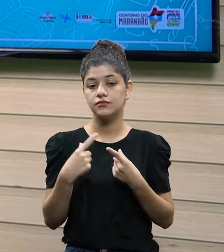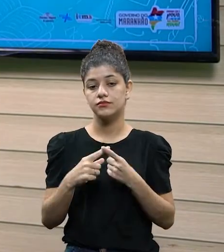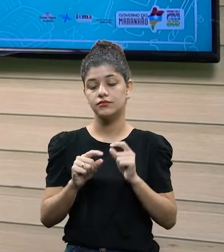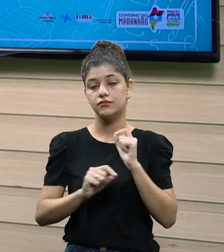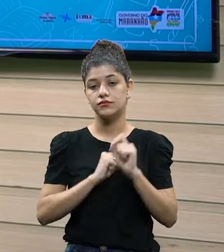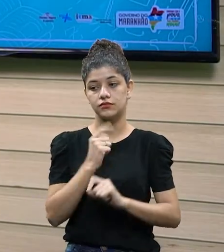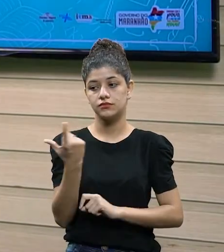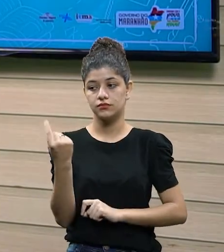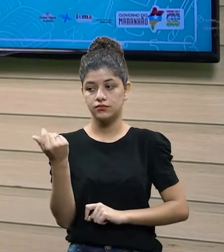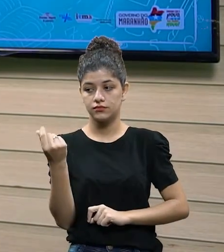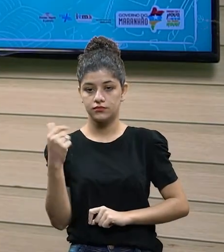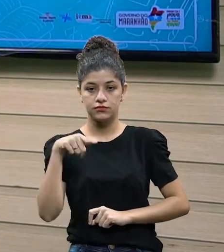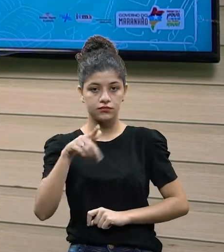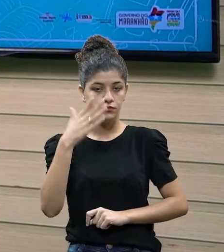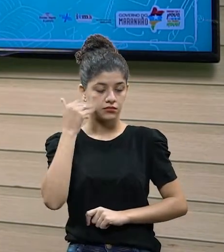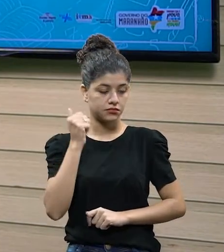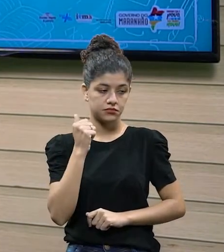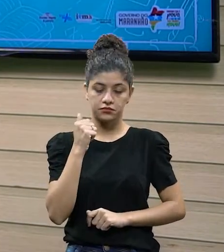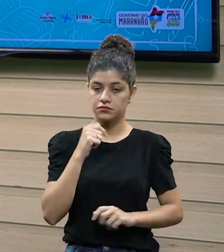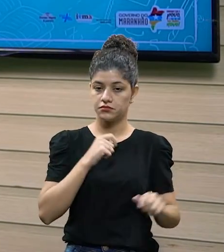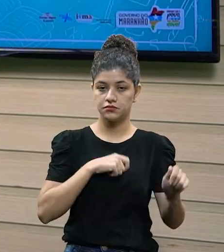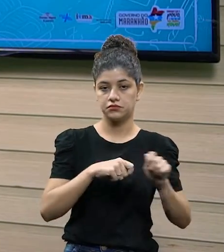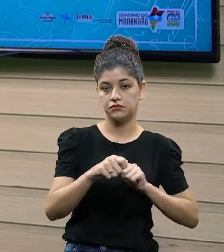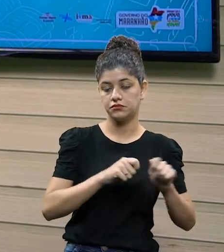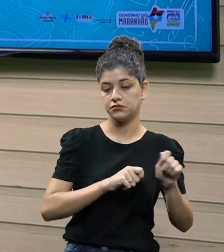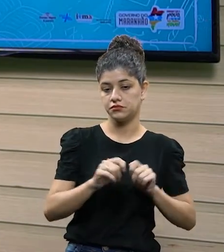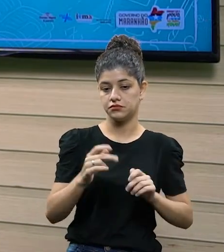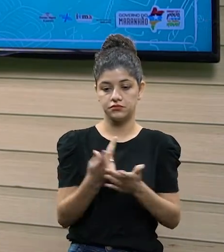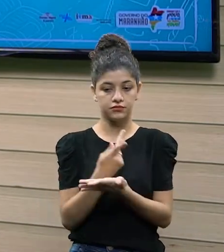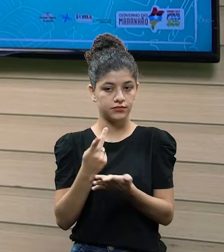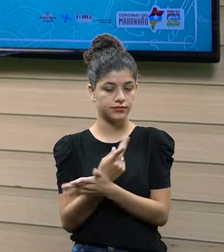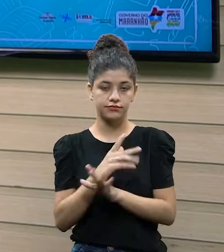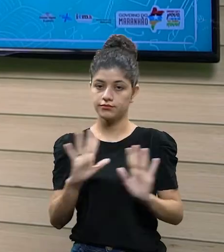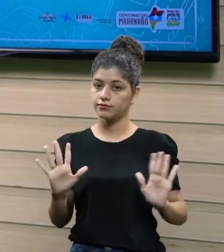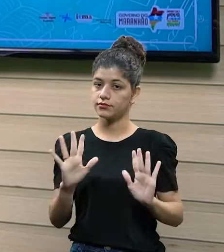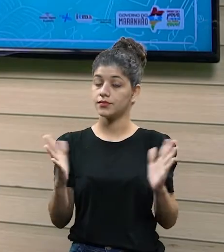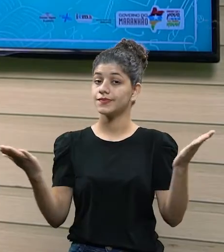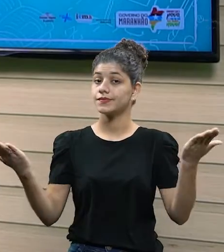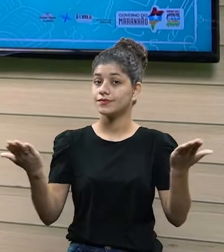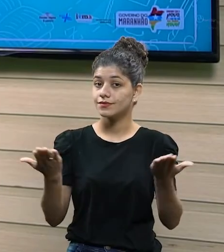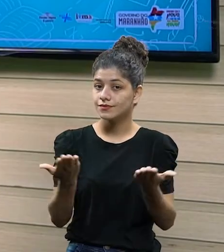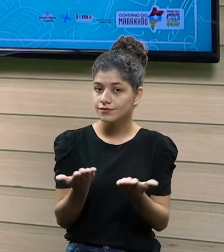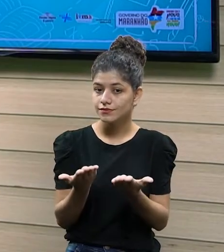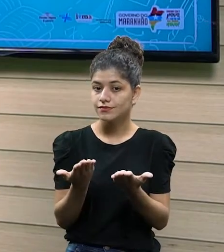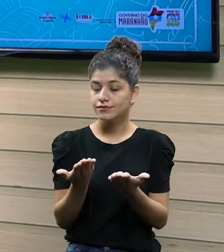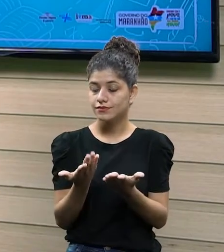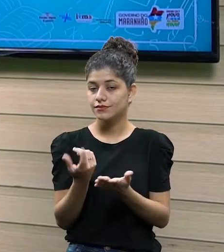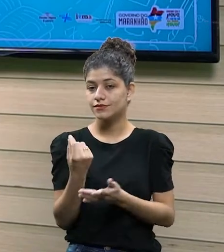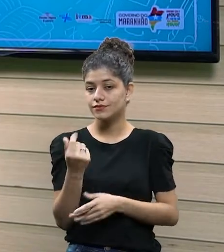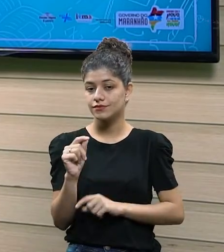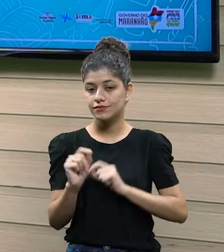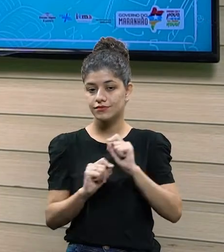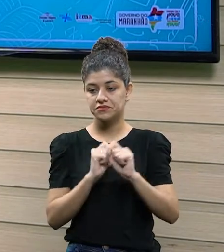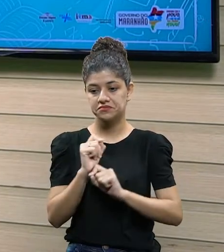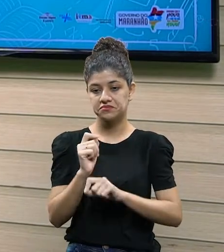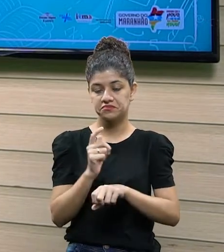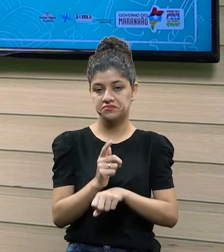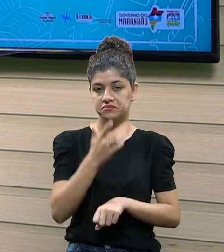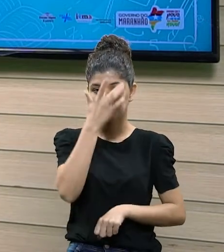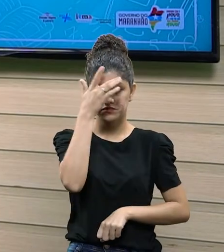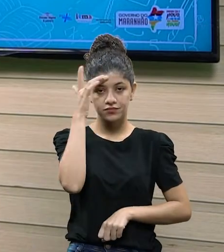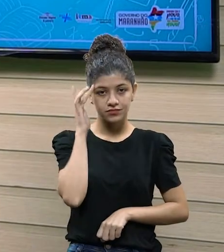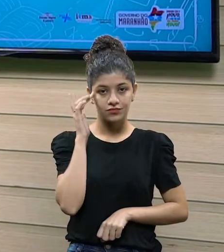se você dominar ali o roteiro, você não erra mais. Agora, como eu falei há pouco, não há uma fórmula mágica para você trabalhar com pessoas. É algo